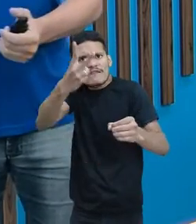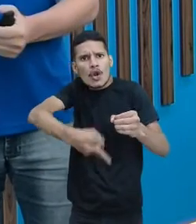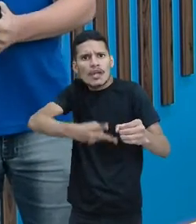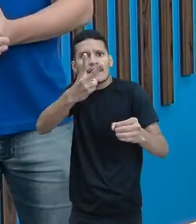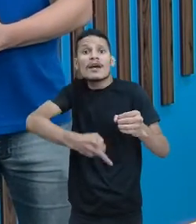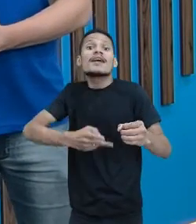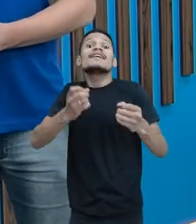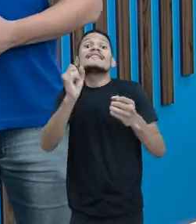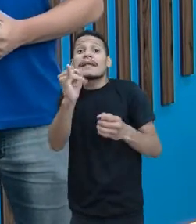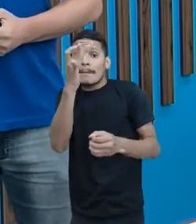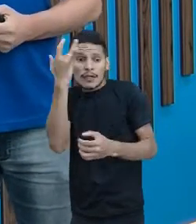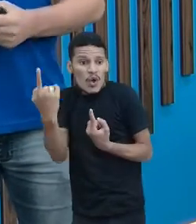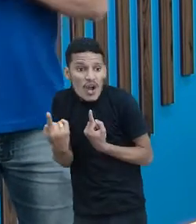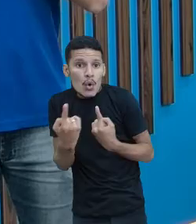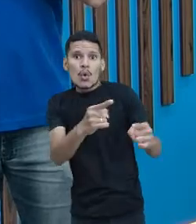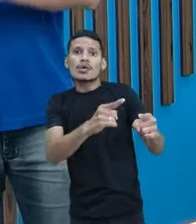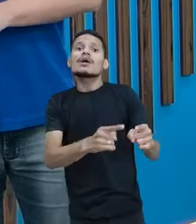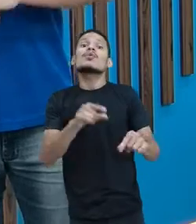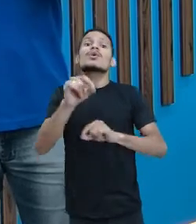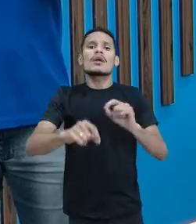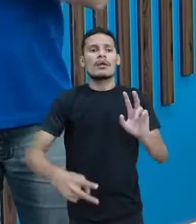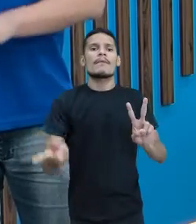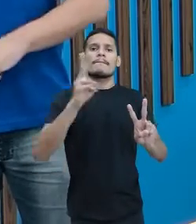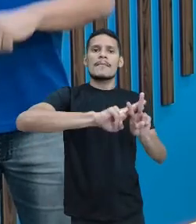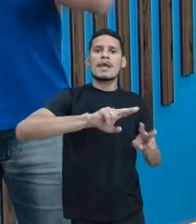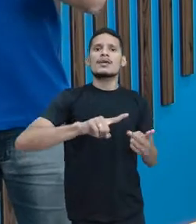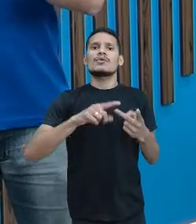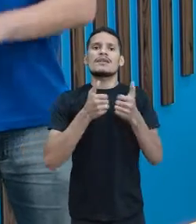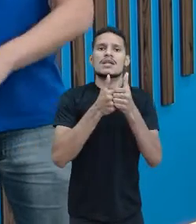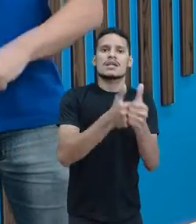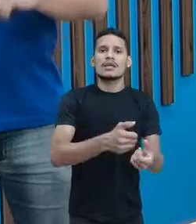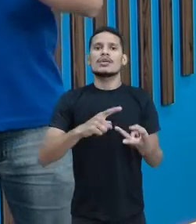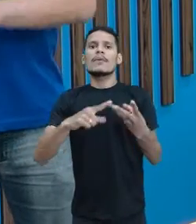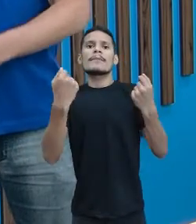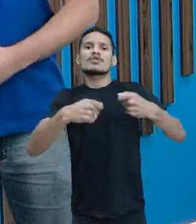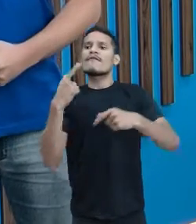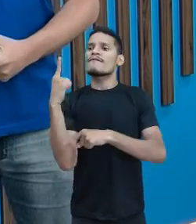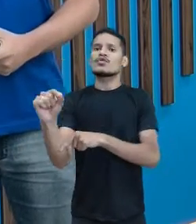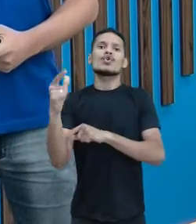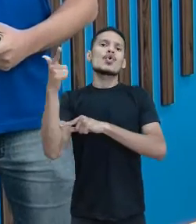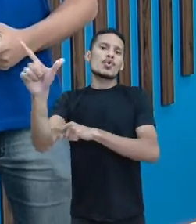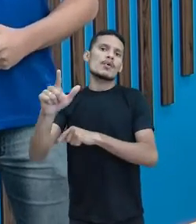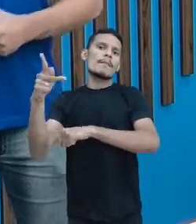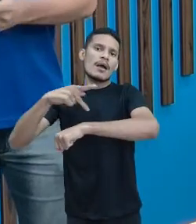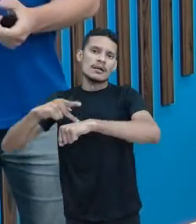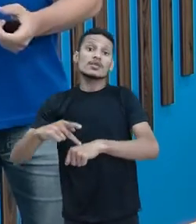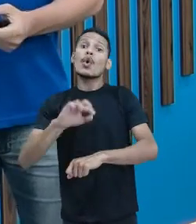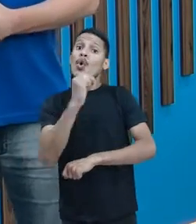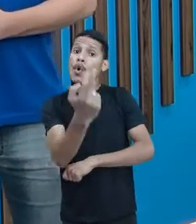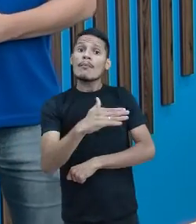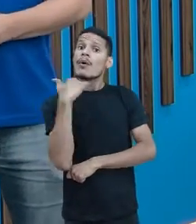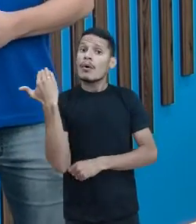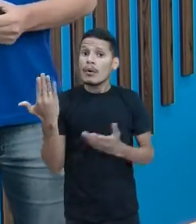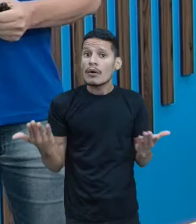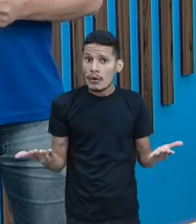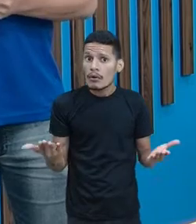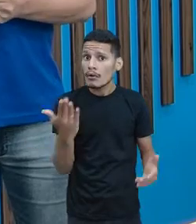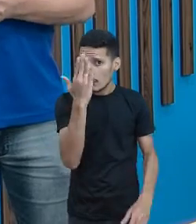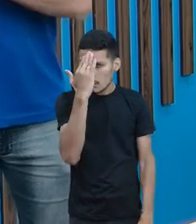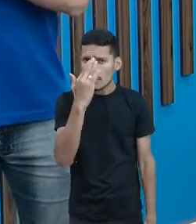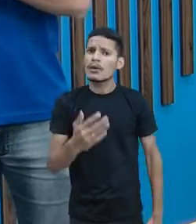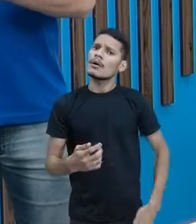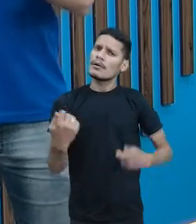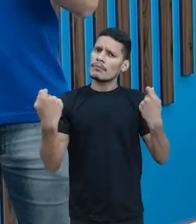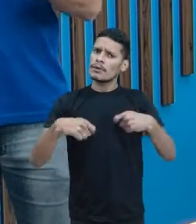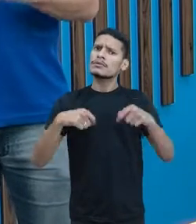que foi contestar o regime, aí foi preso, foi perseguido, teve que fugir do país ou foi morto. Então, era